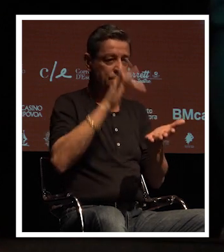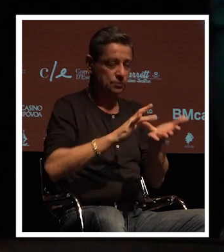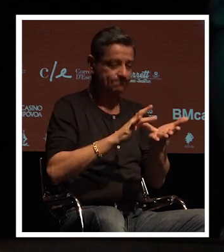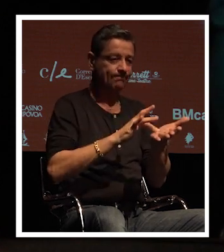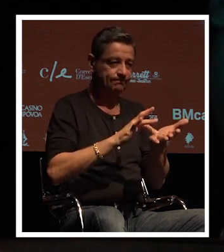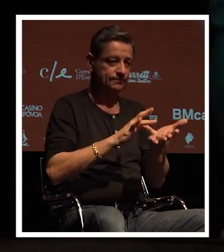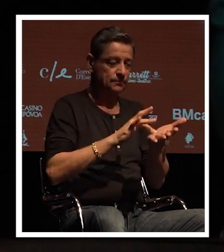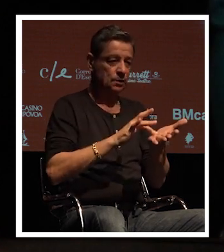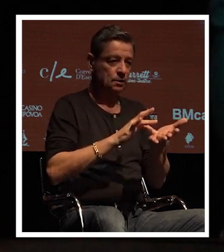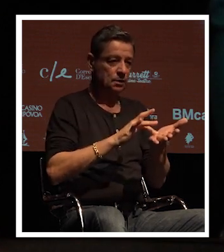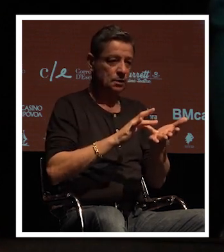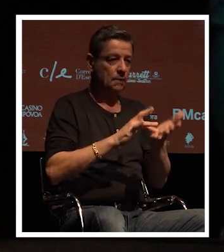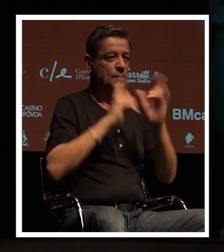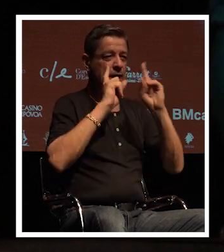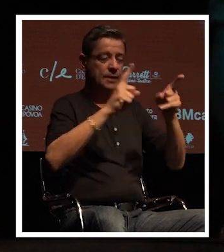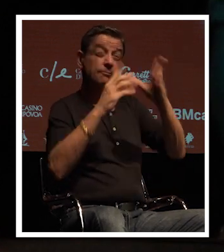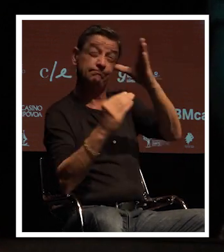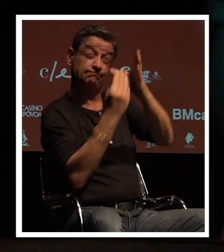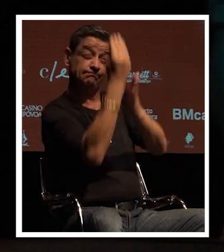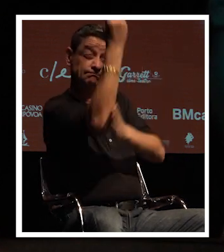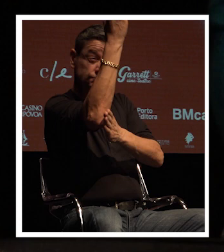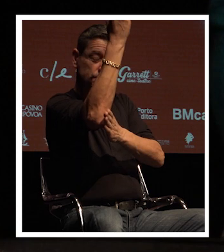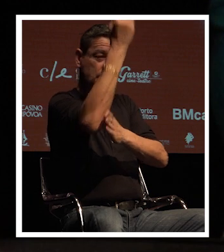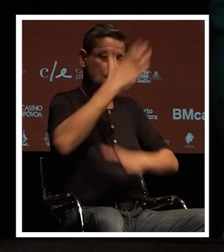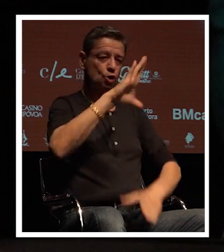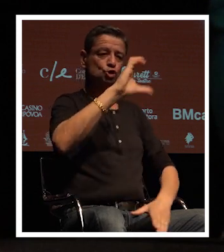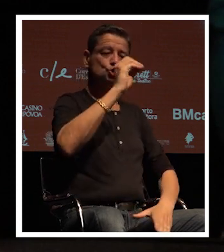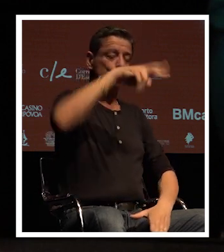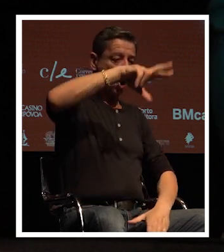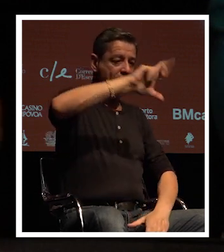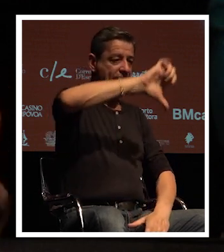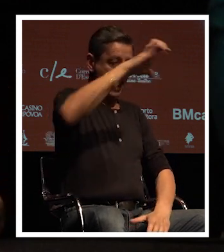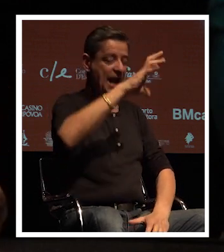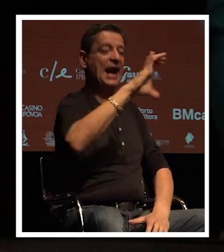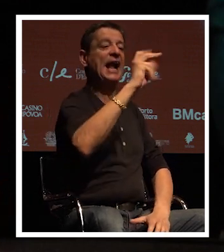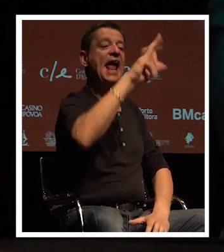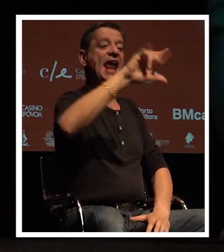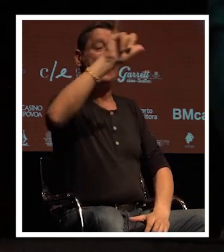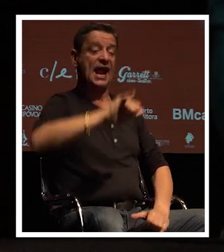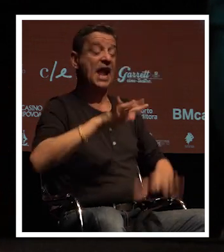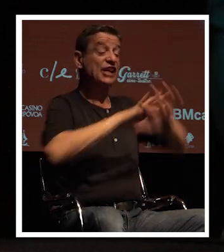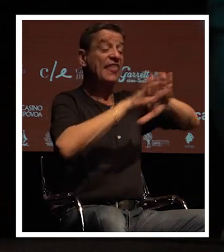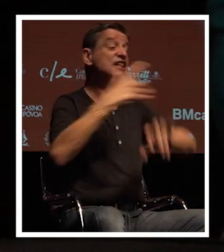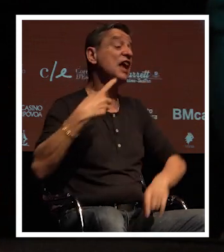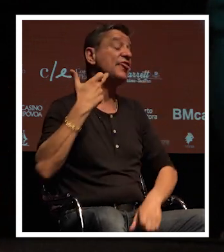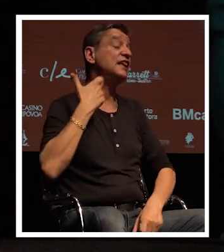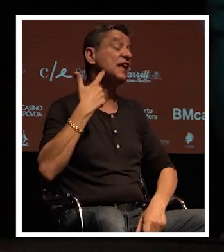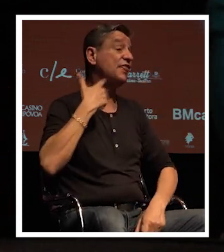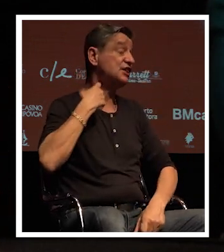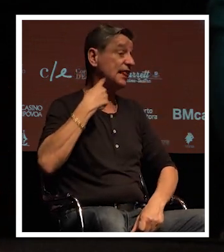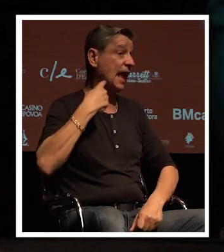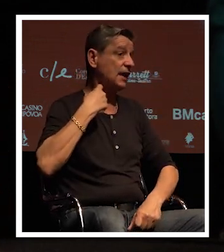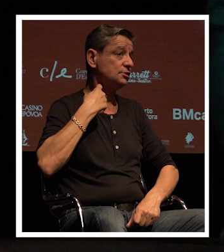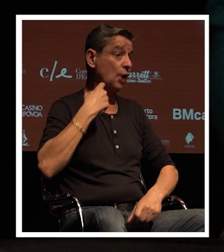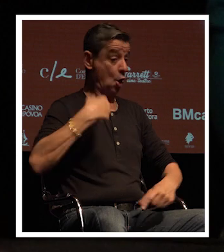cholan também sobre esse sobre esse fenómeno que regressa do do John crero e etc sobre as questões das redes digitais e e eu